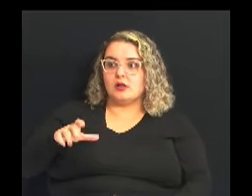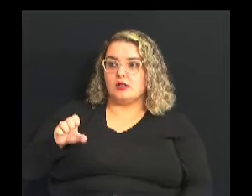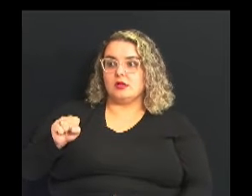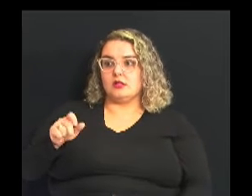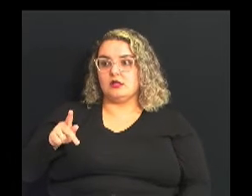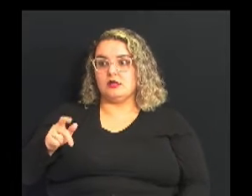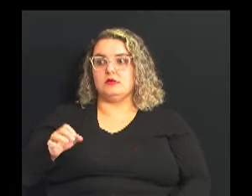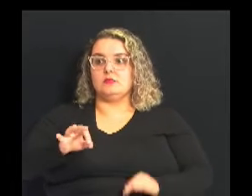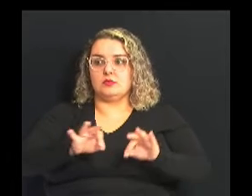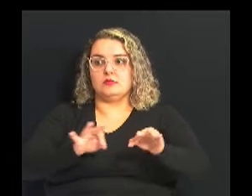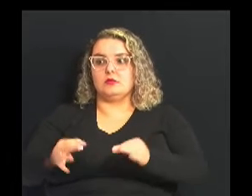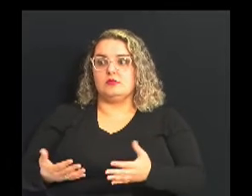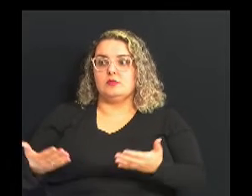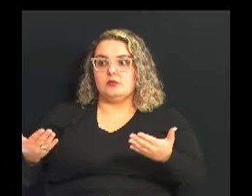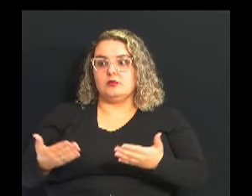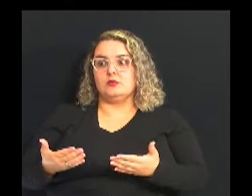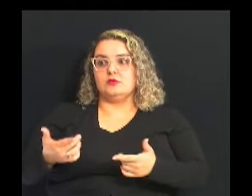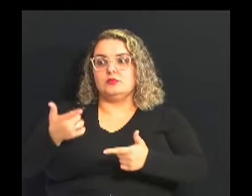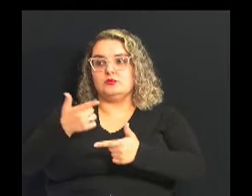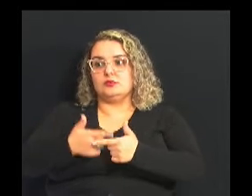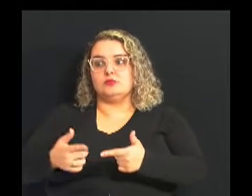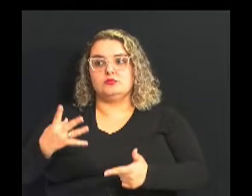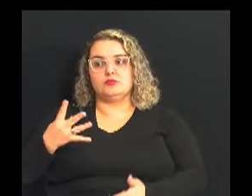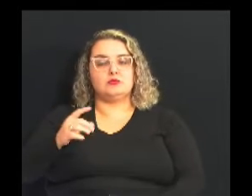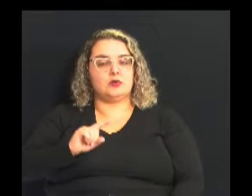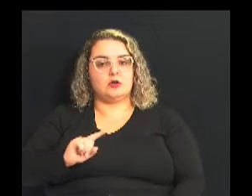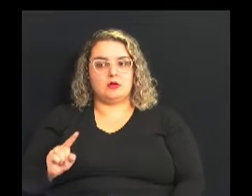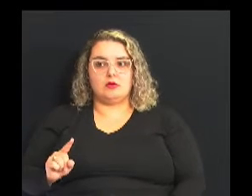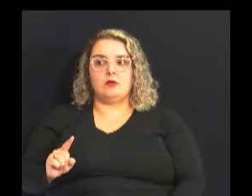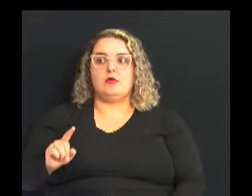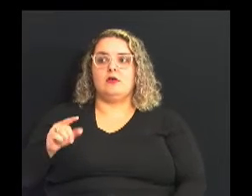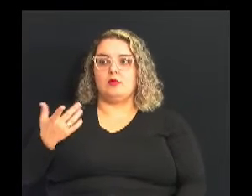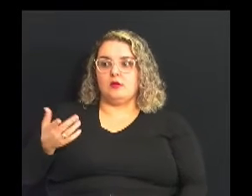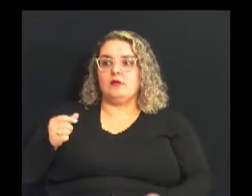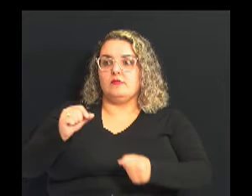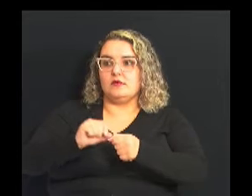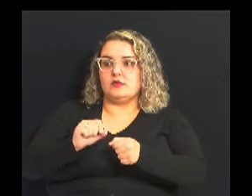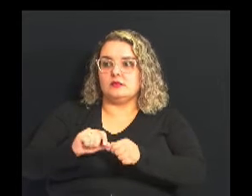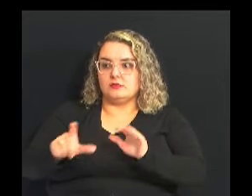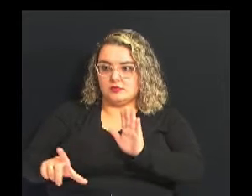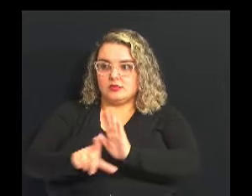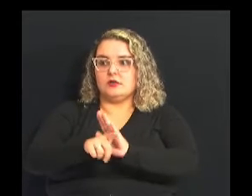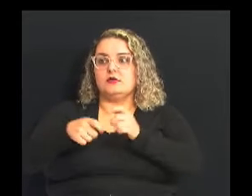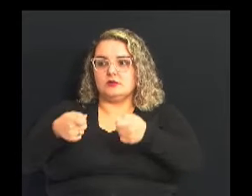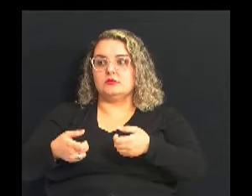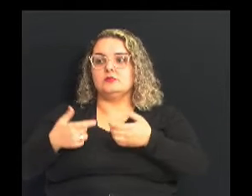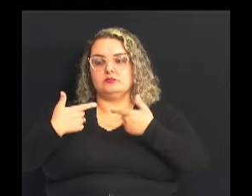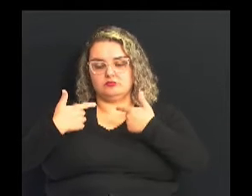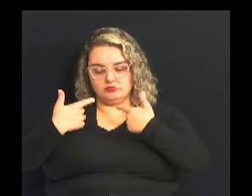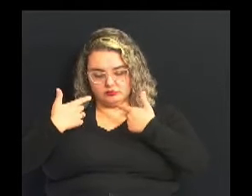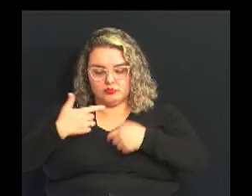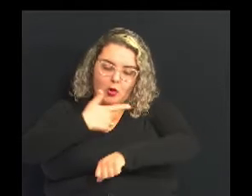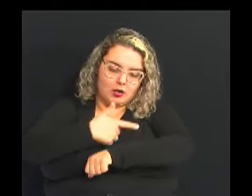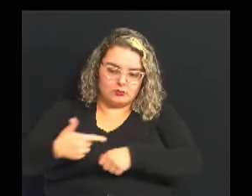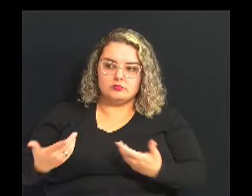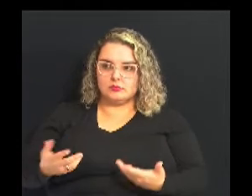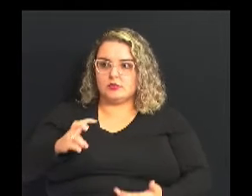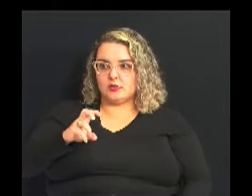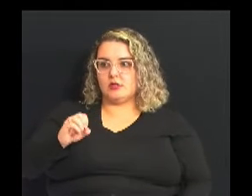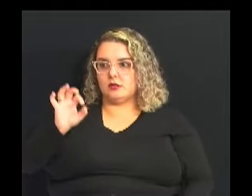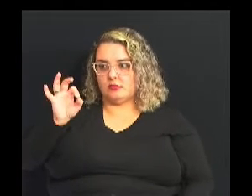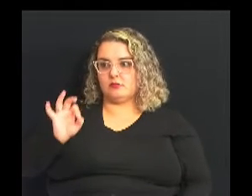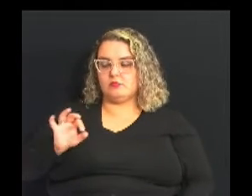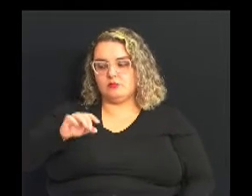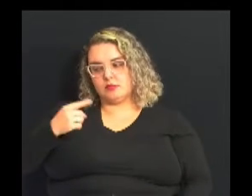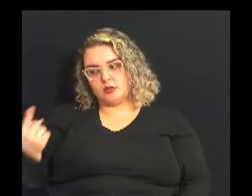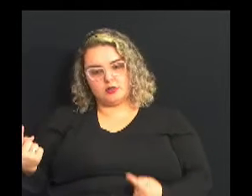Ainda hoje nós dividimos o canal 4, tá? Hoje até fazemos valer a lei, mas de uma maneira educada, né? 50% para cada um.